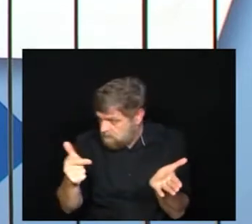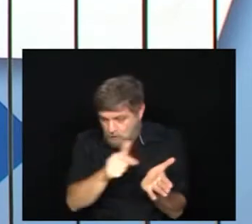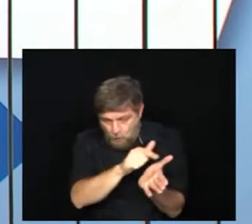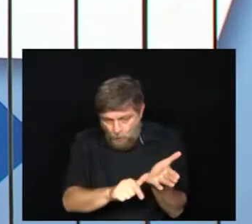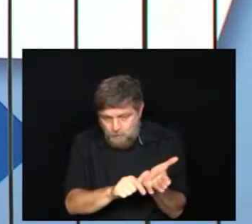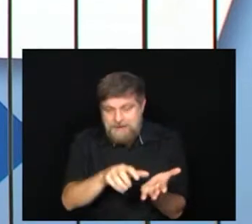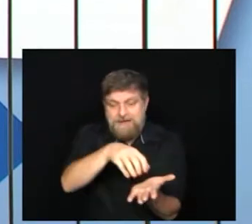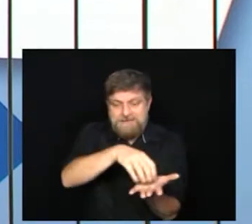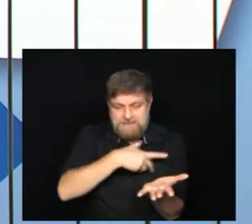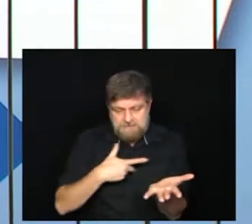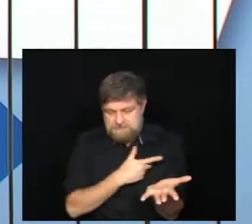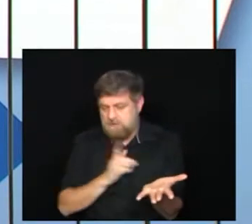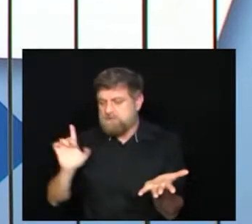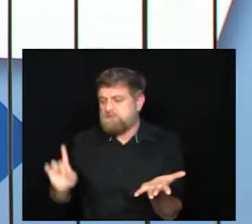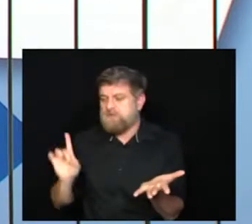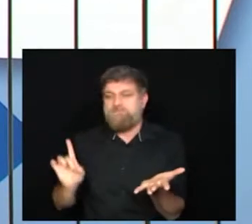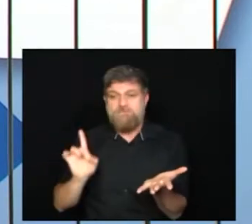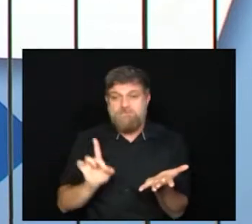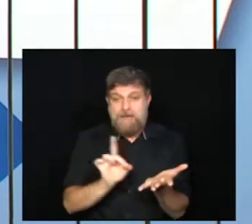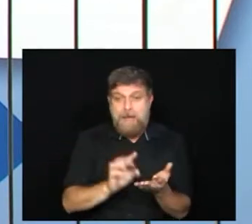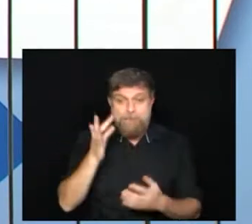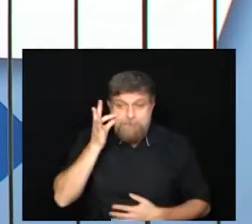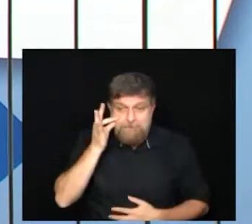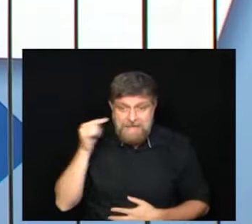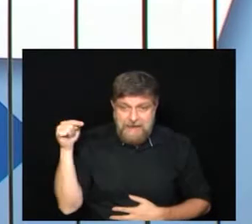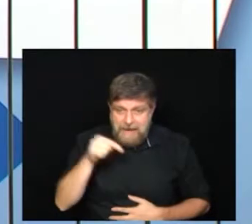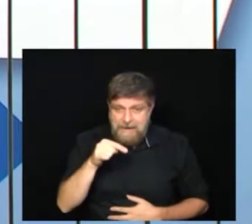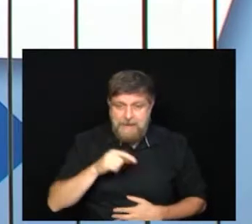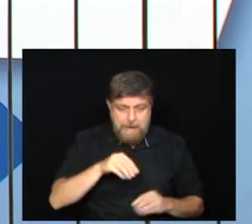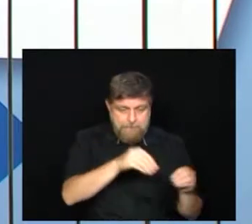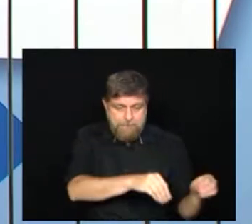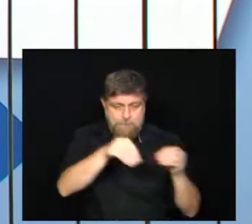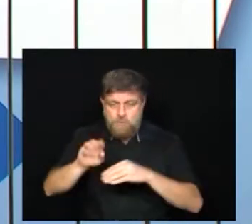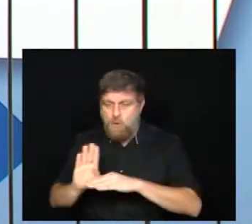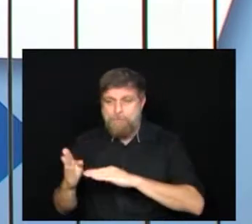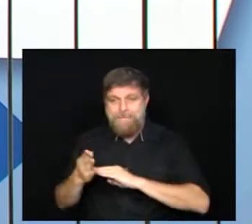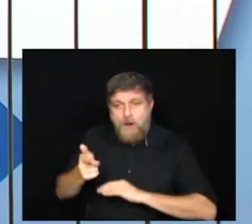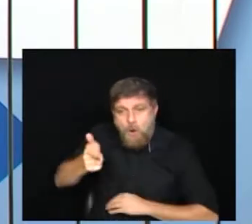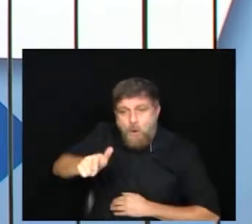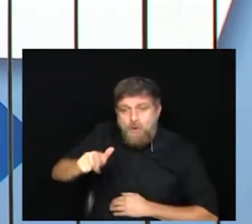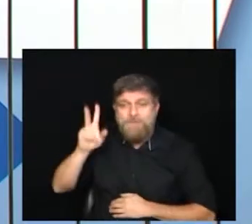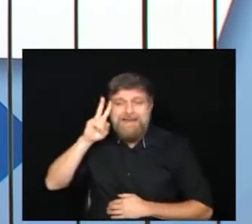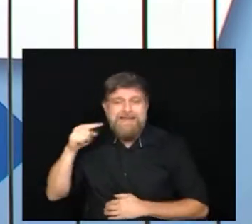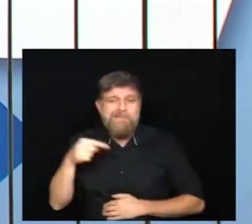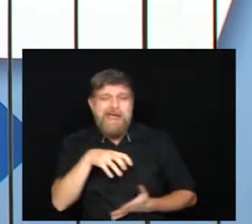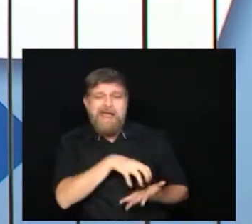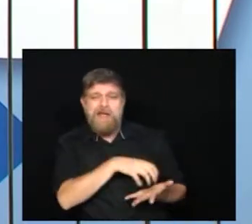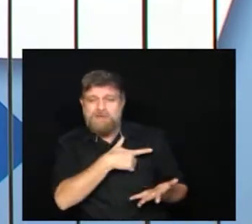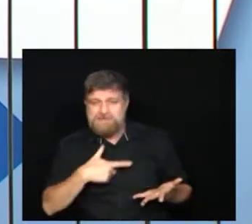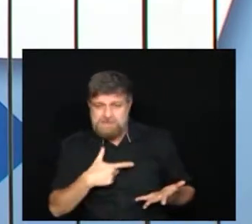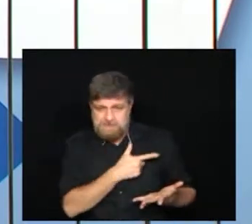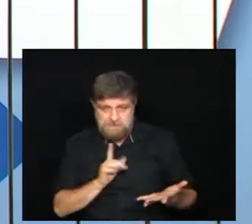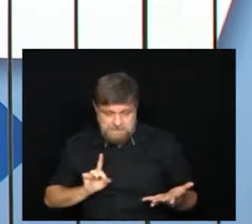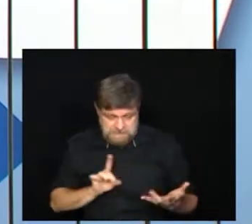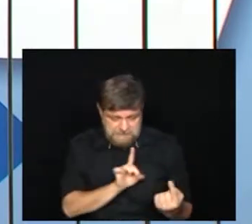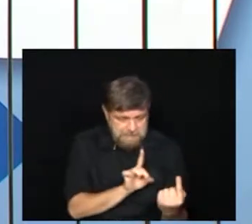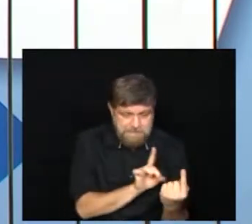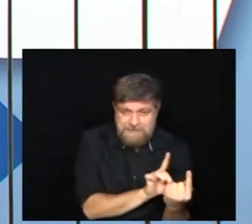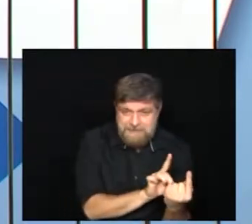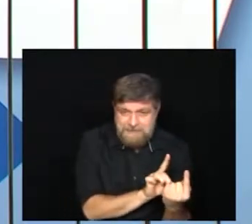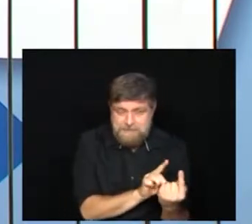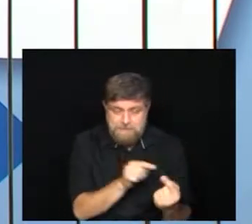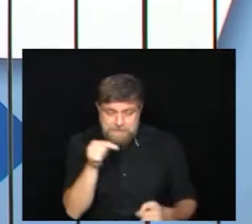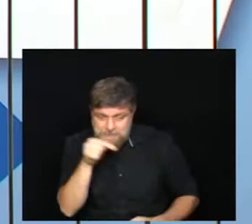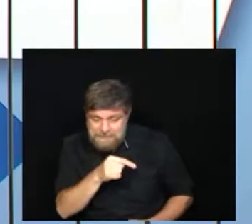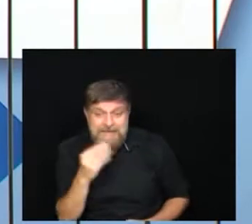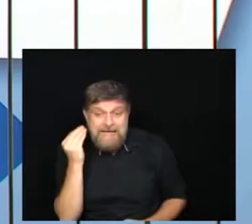o centro de saúde mais próximo à sua casa, ou às vezes você mudou de bairro, mas lembra o centro de saúde que te atendia antes. Tente ir